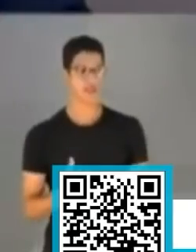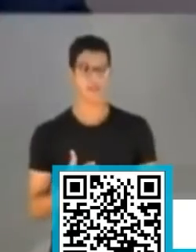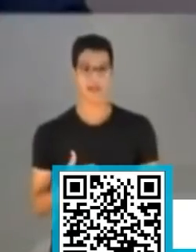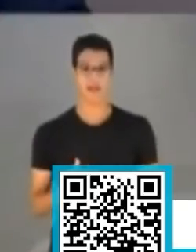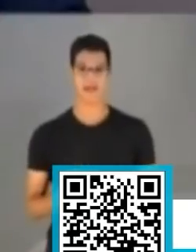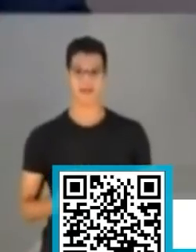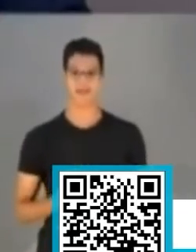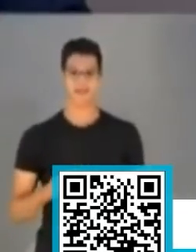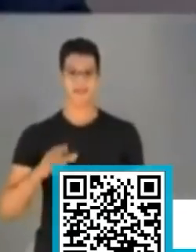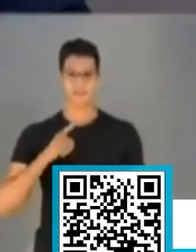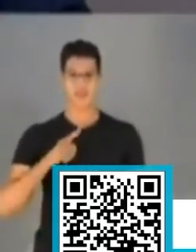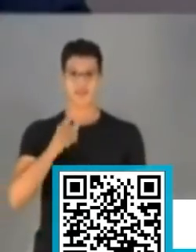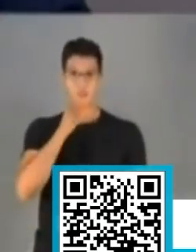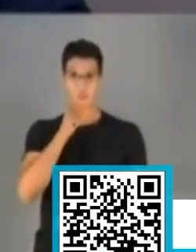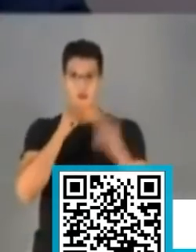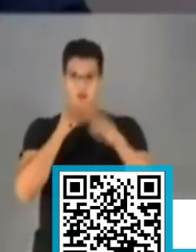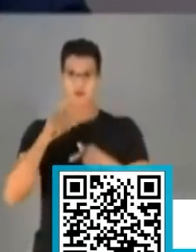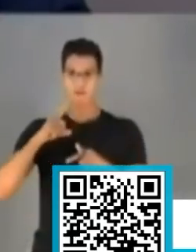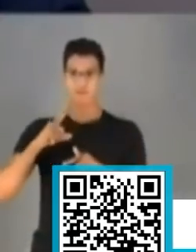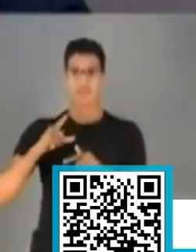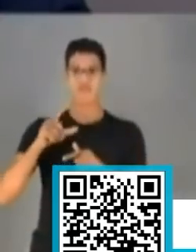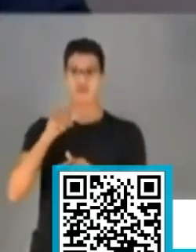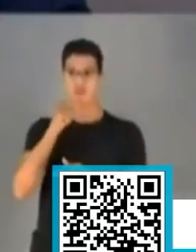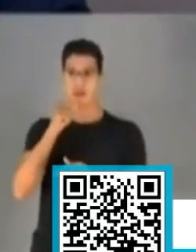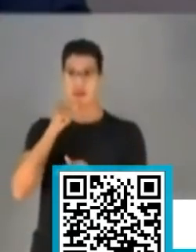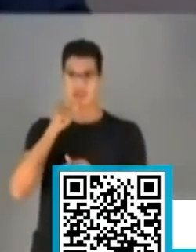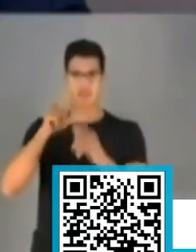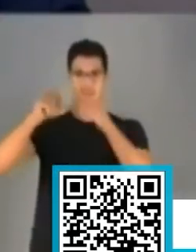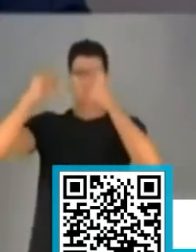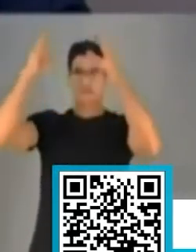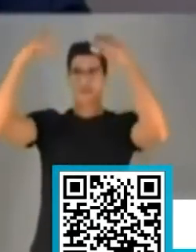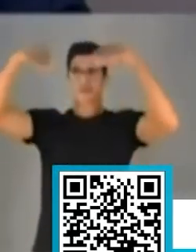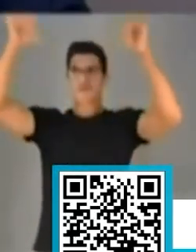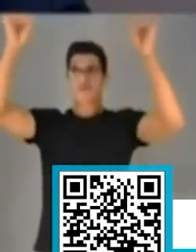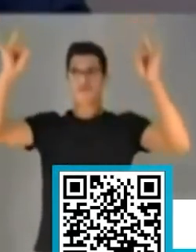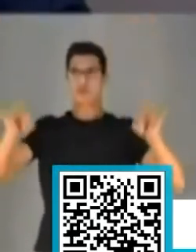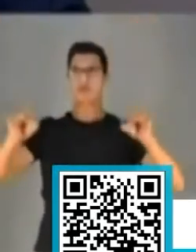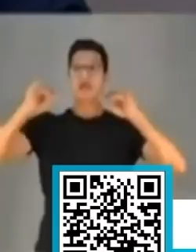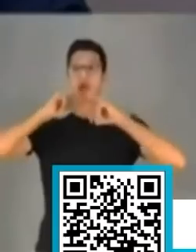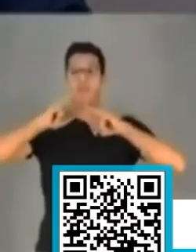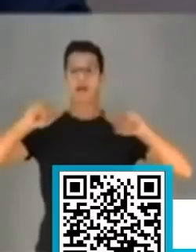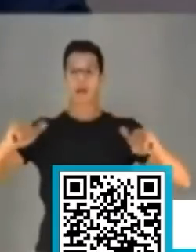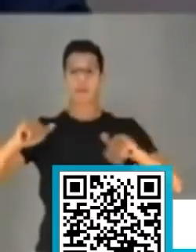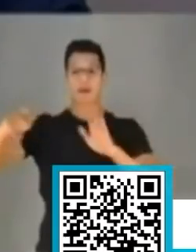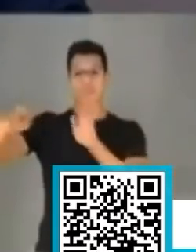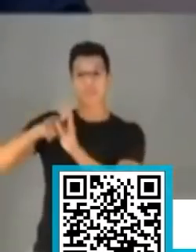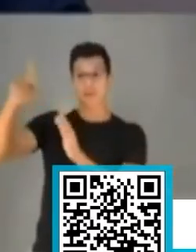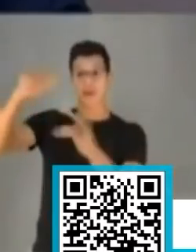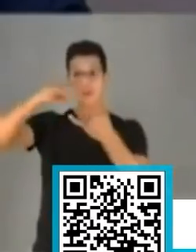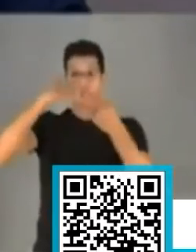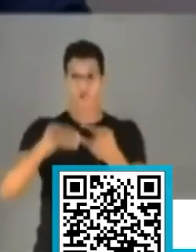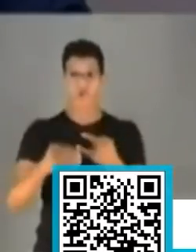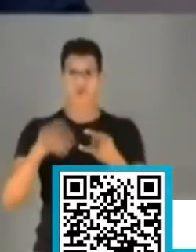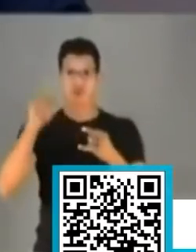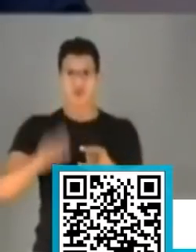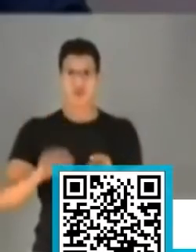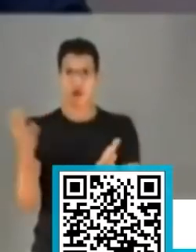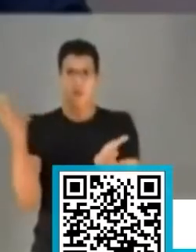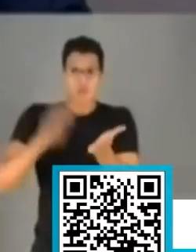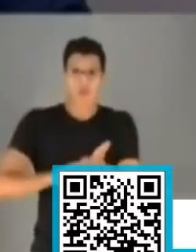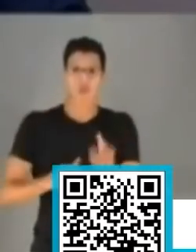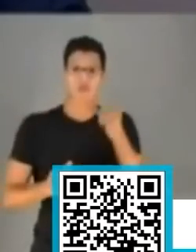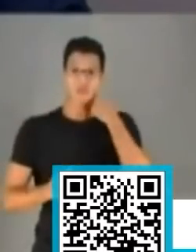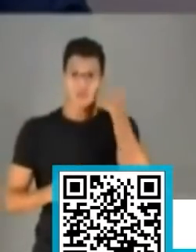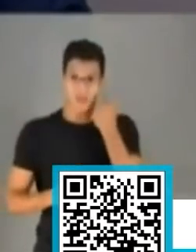uma uma é um objeto inflável em comemoração a uma campanha na porta da entidade Isso é uma